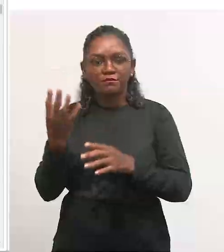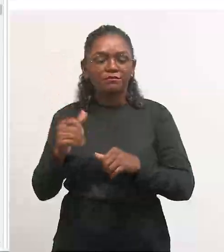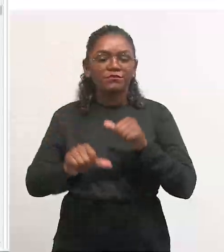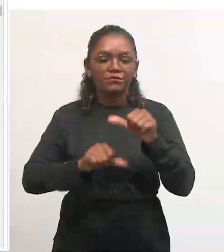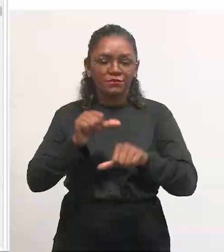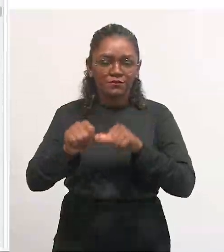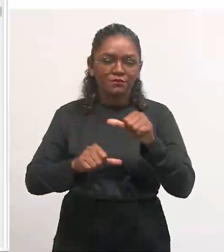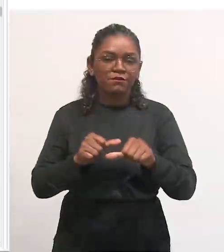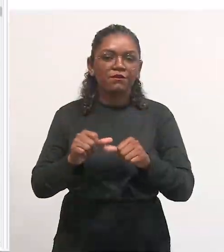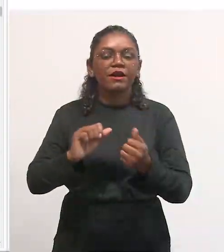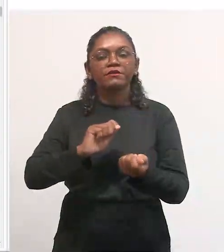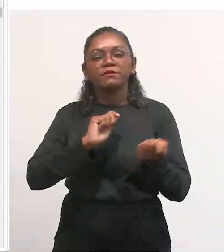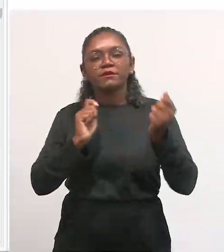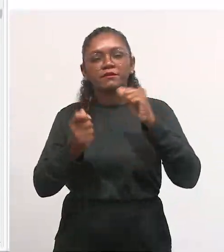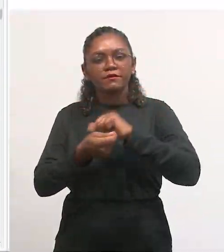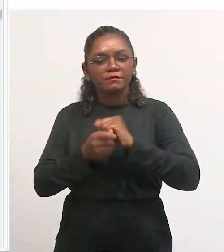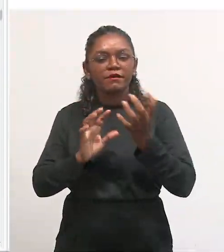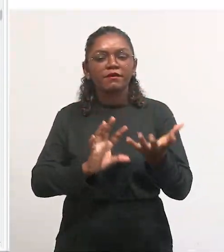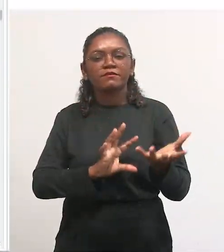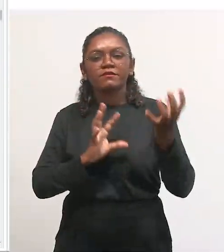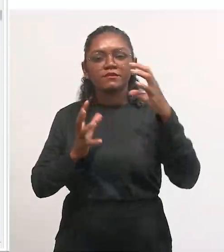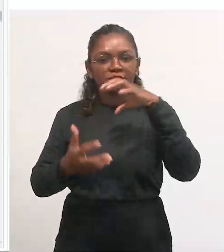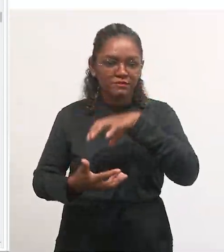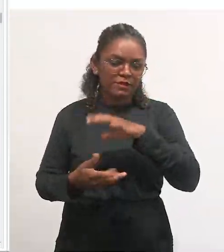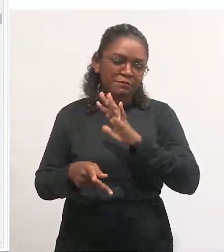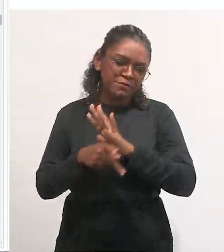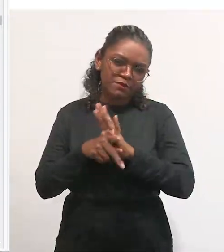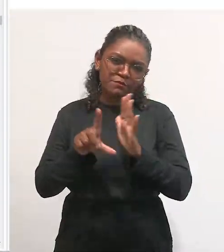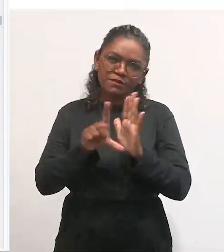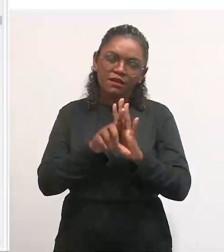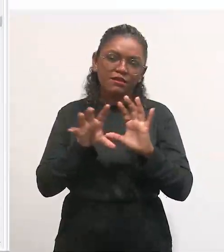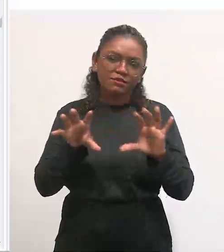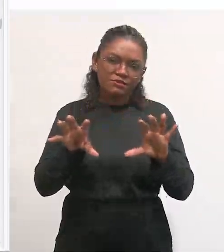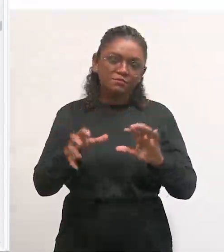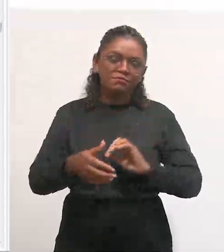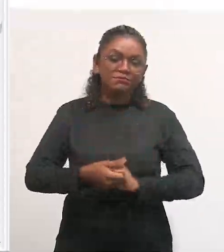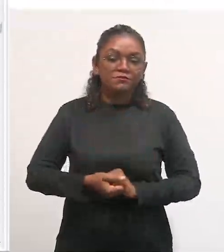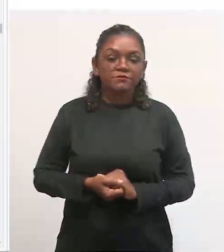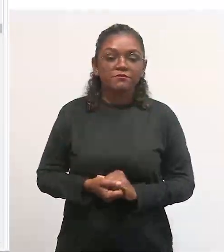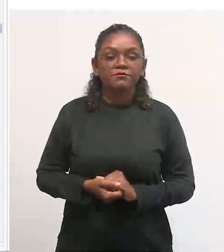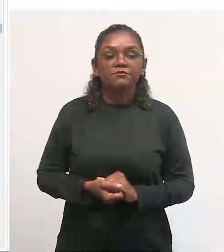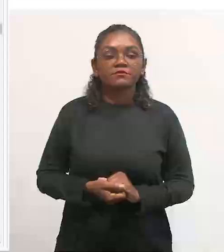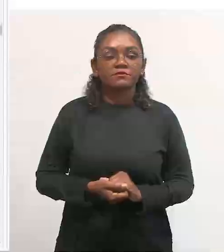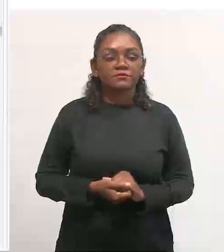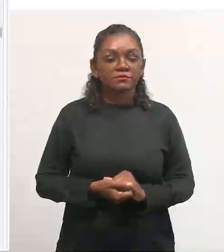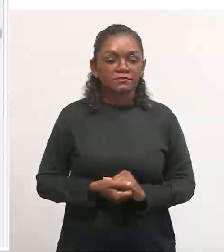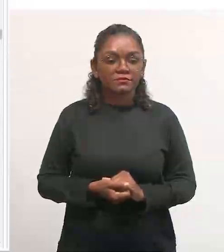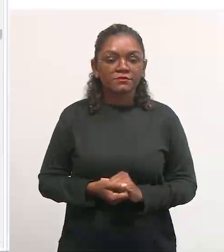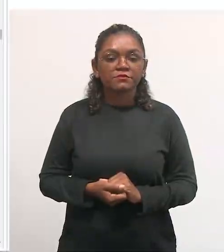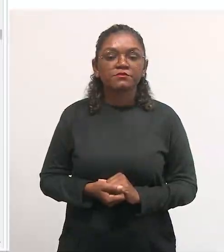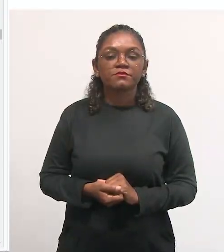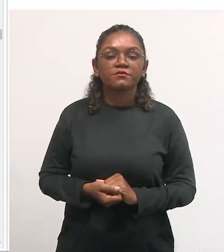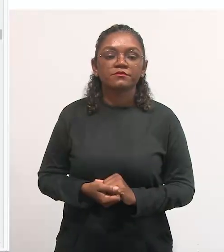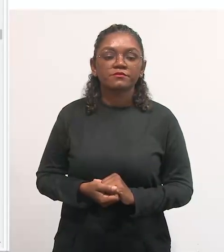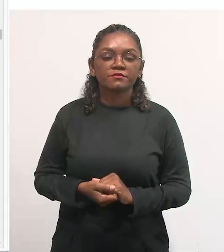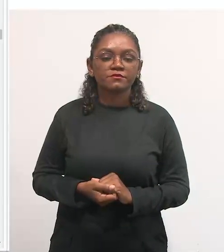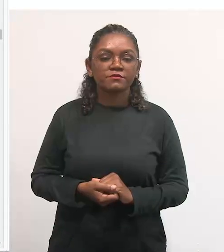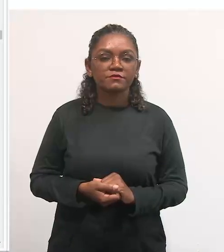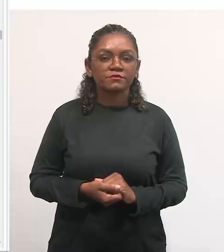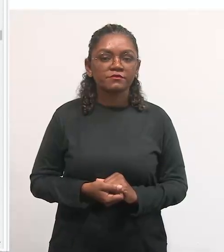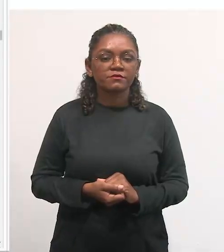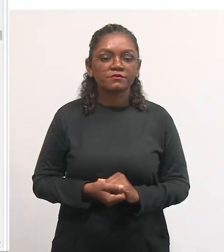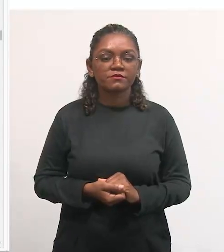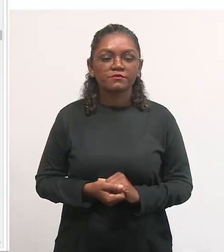né, natural da legislação. Então, aqui, vamos rolar a barra e ir direto para o nosso artigo